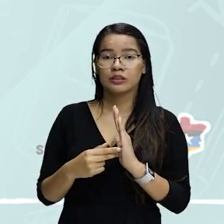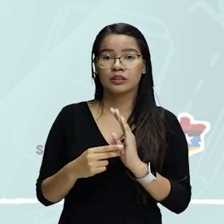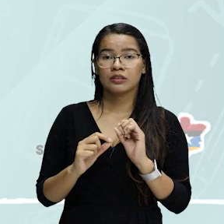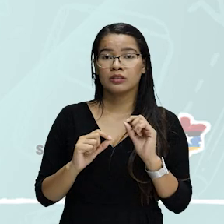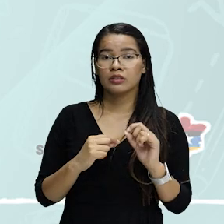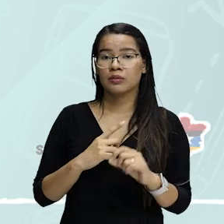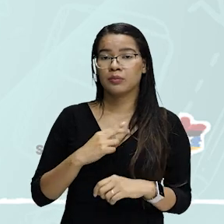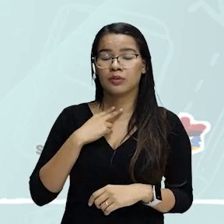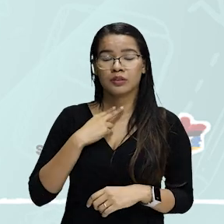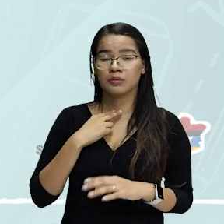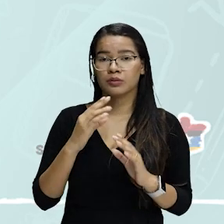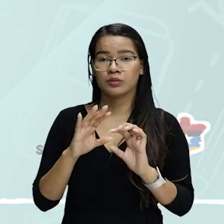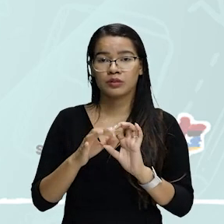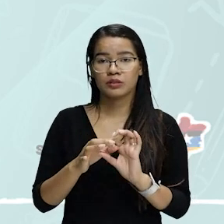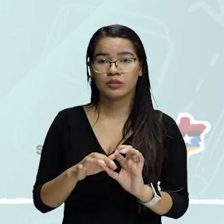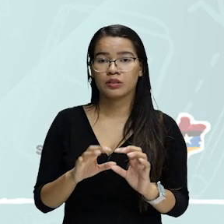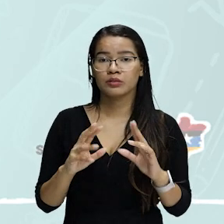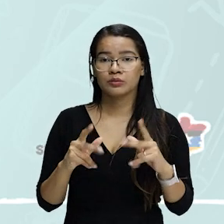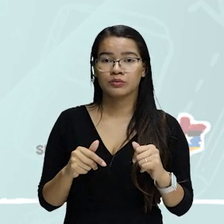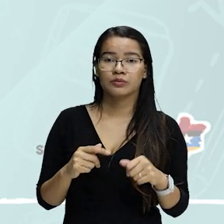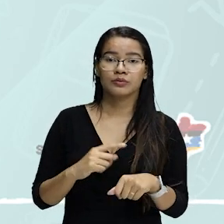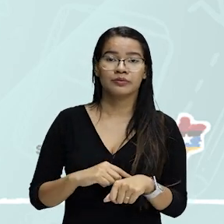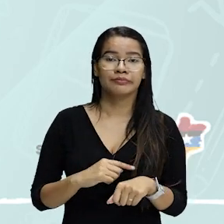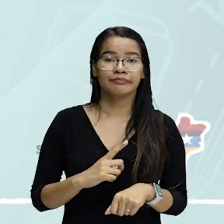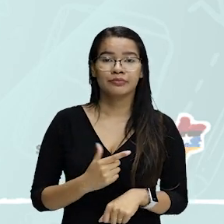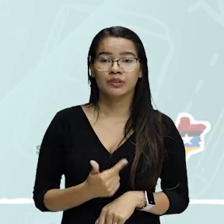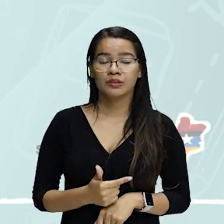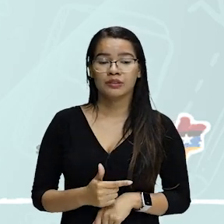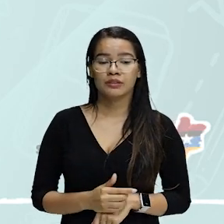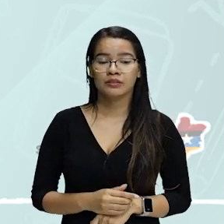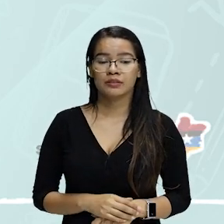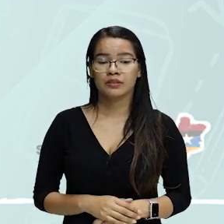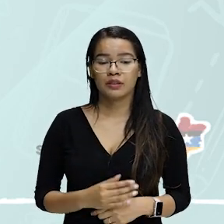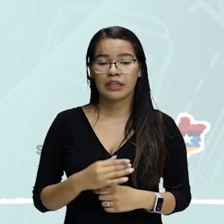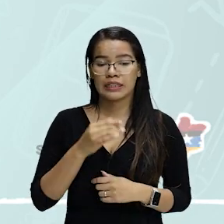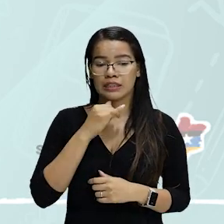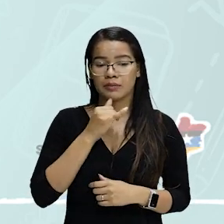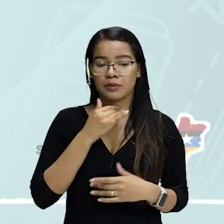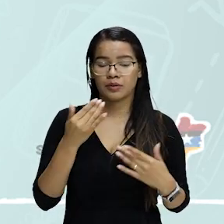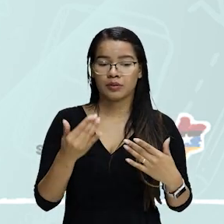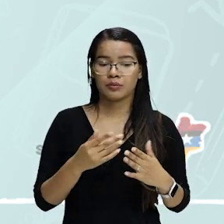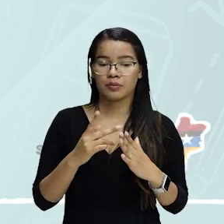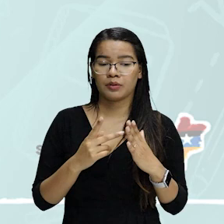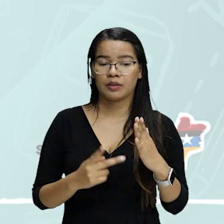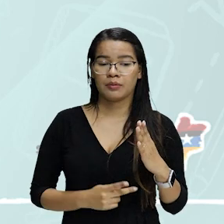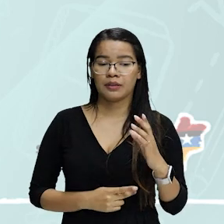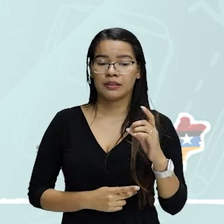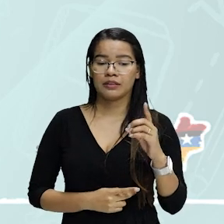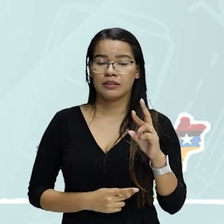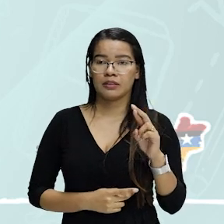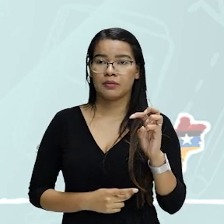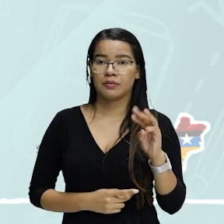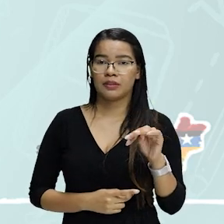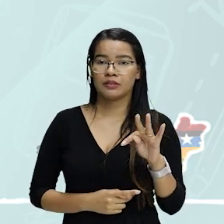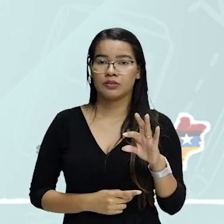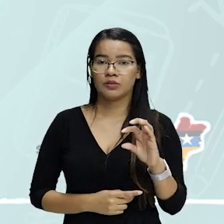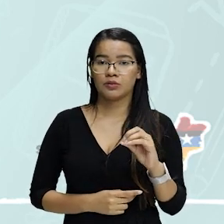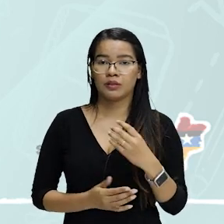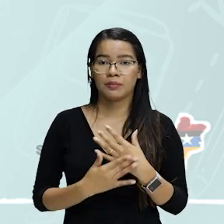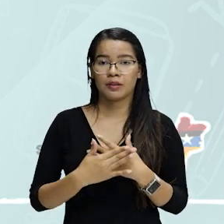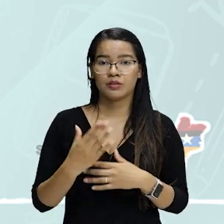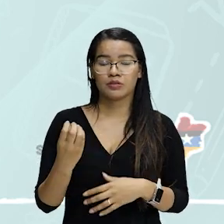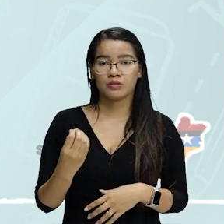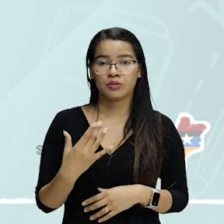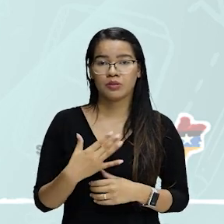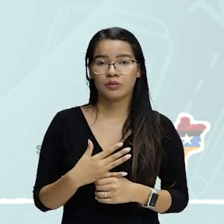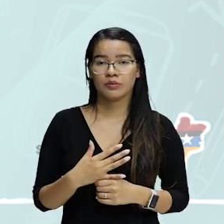contextualizar tudo aqui. Olha o exemplo de um poema dramático. Morte e Vida Severinas, é uma coisa mais recente, de João